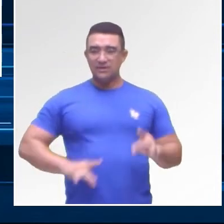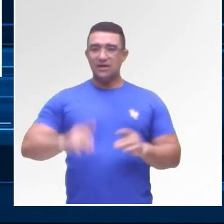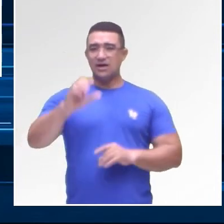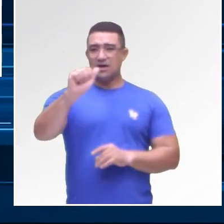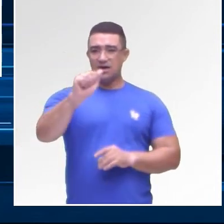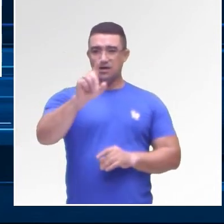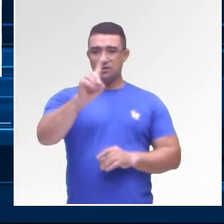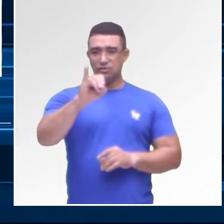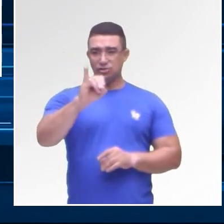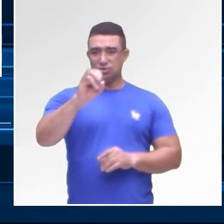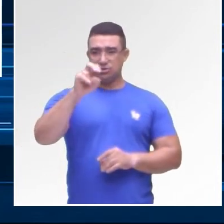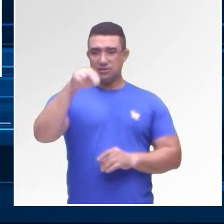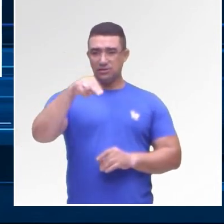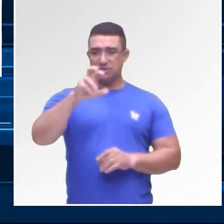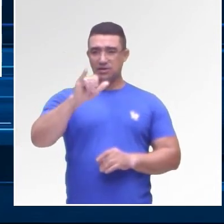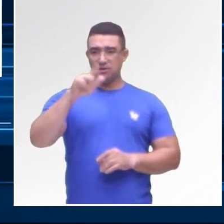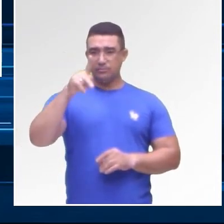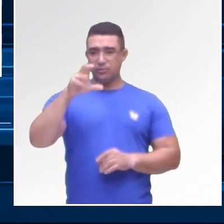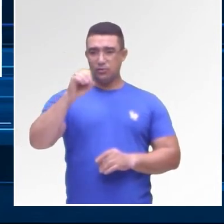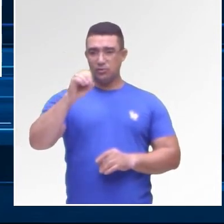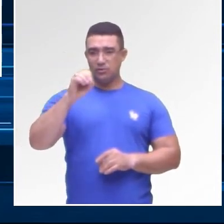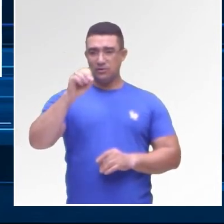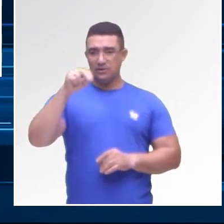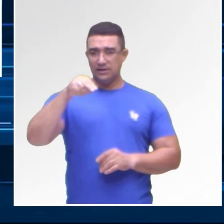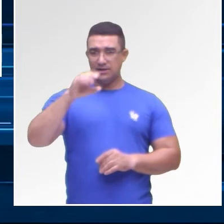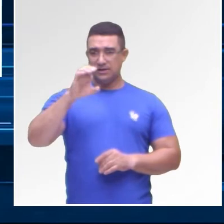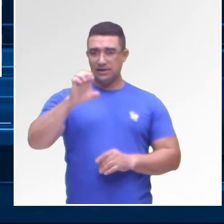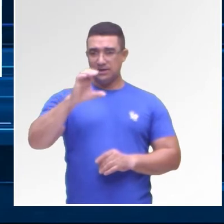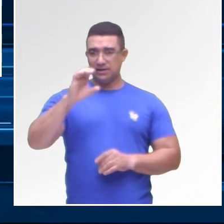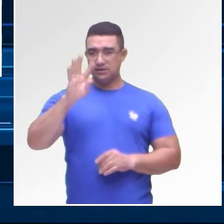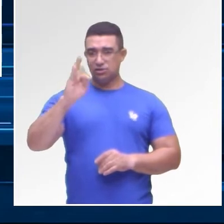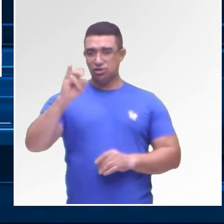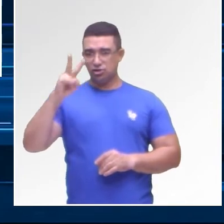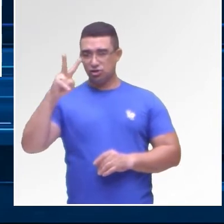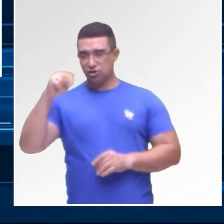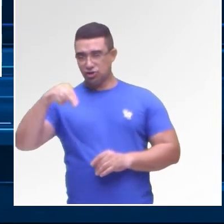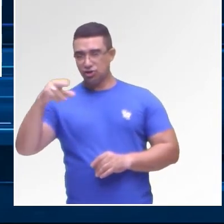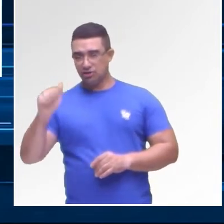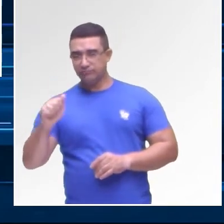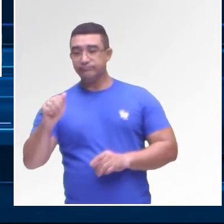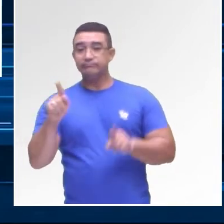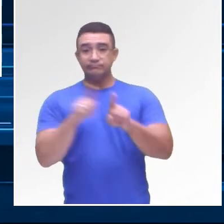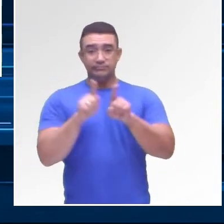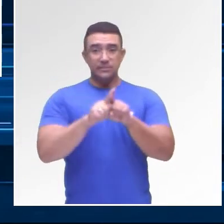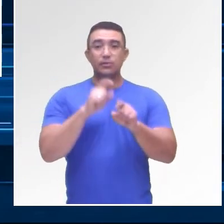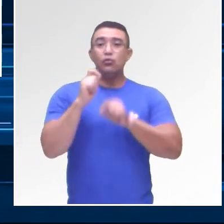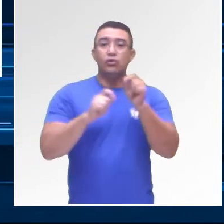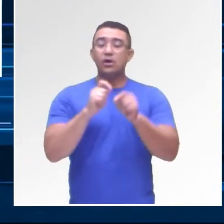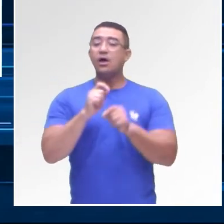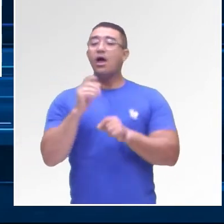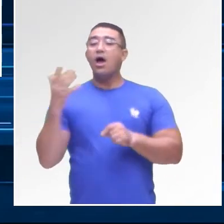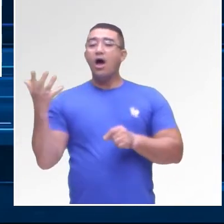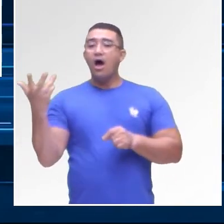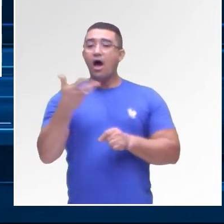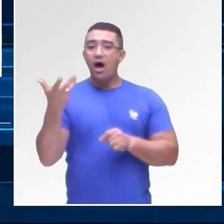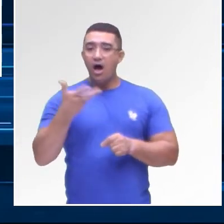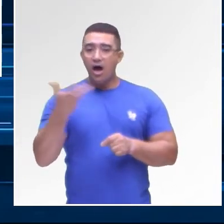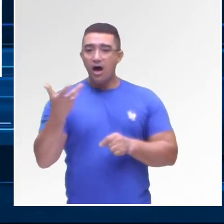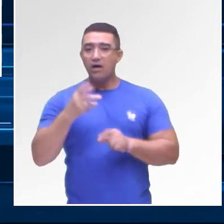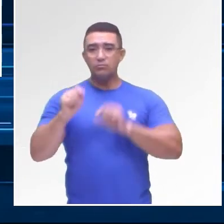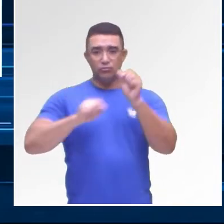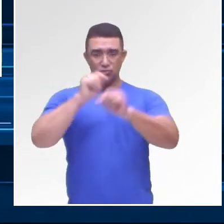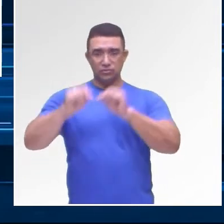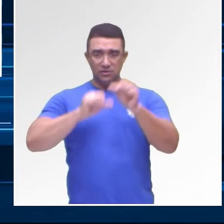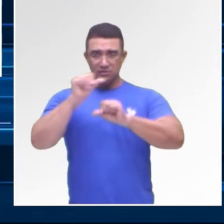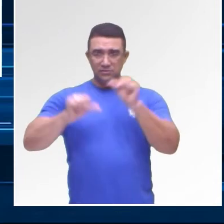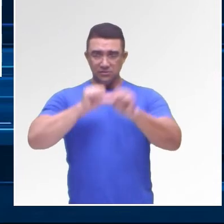adiponectina, que ela é essencial para manter a queima de gordura e acelerar o nosso metabolismo.